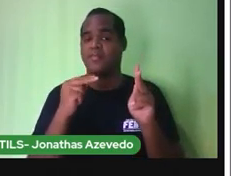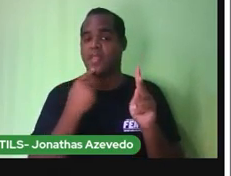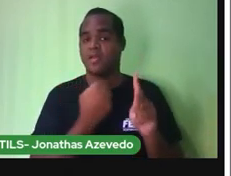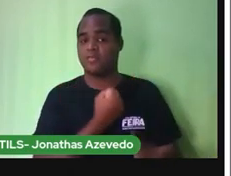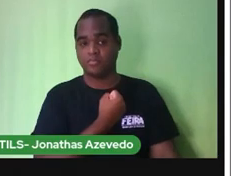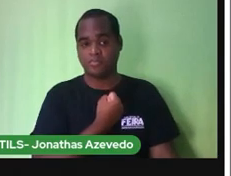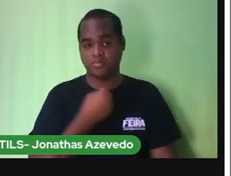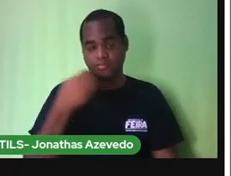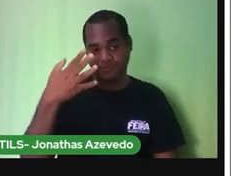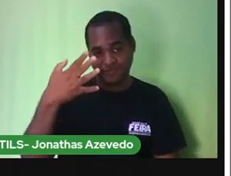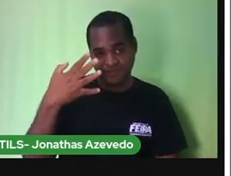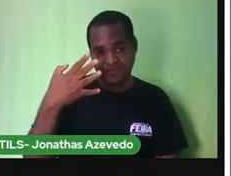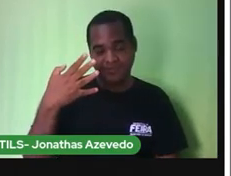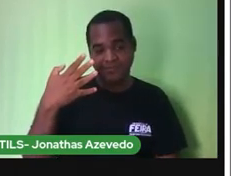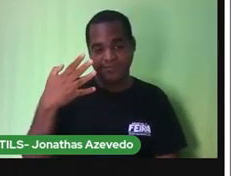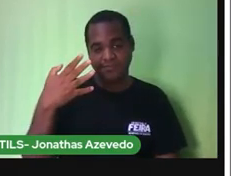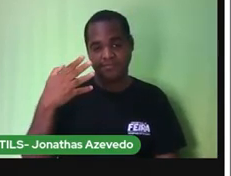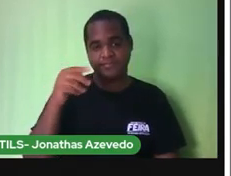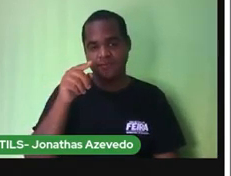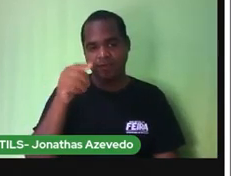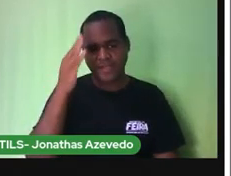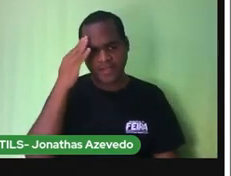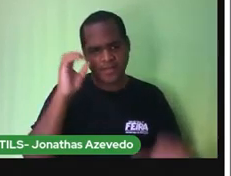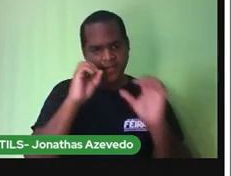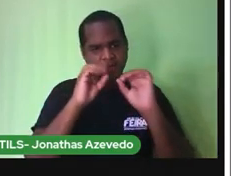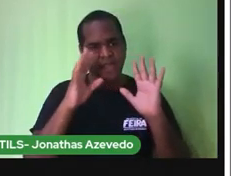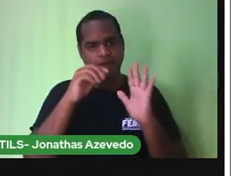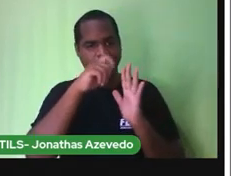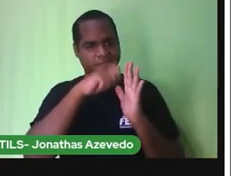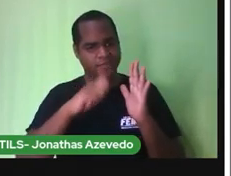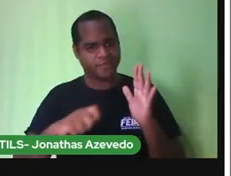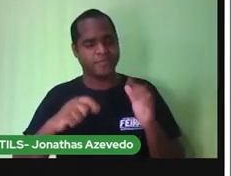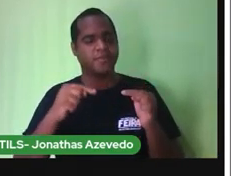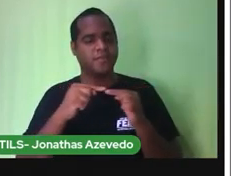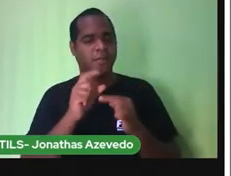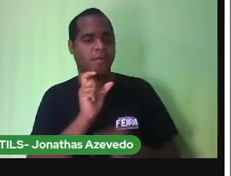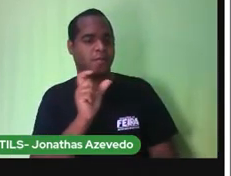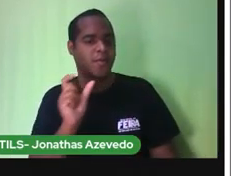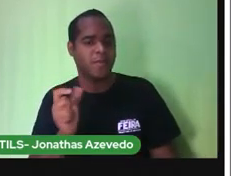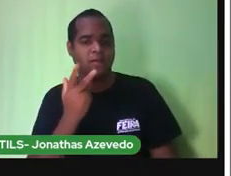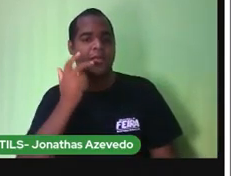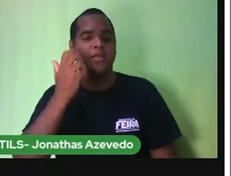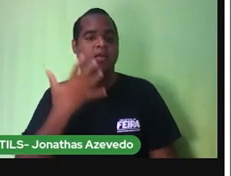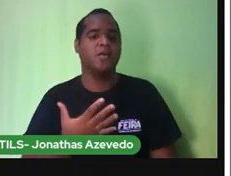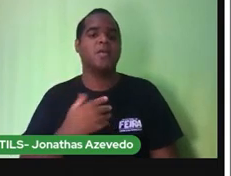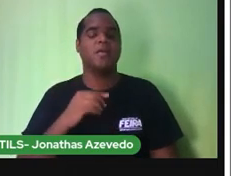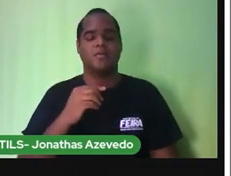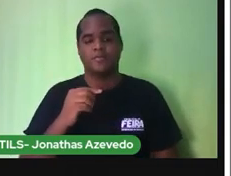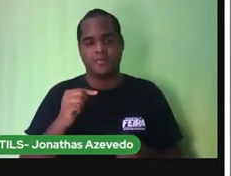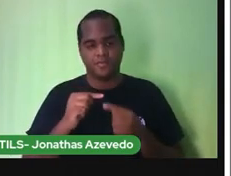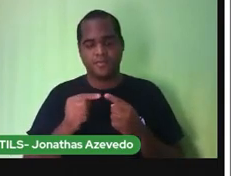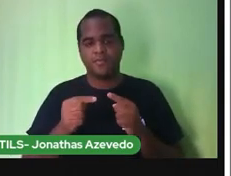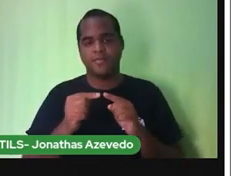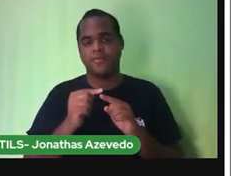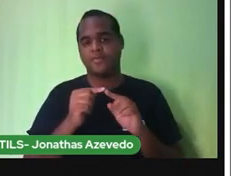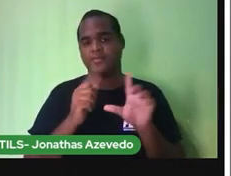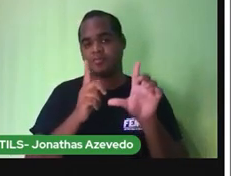número quatro você vai escrever palavras do texto que tem a letra P